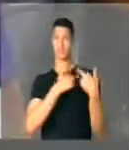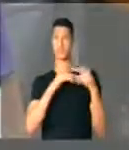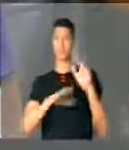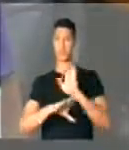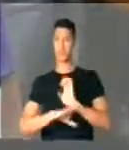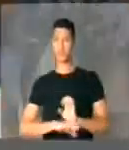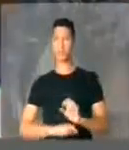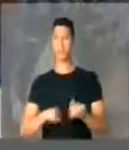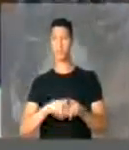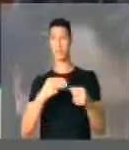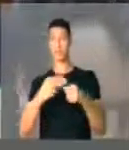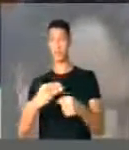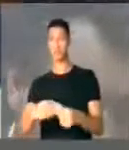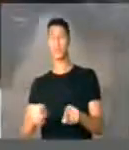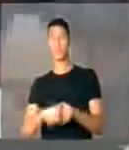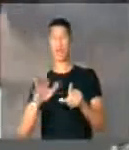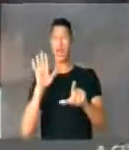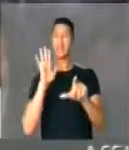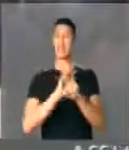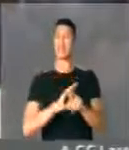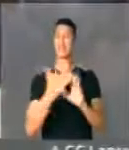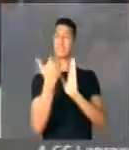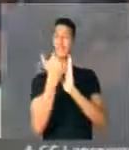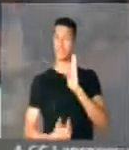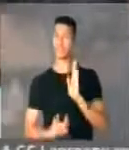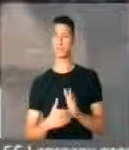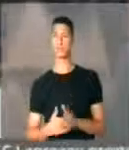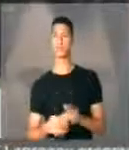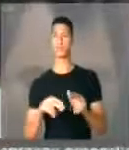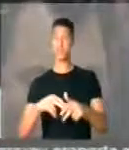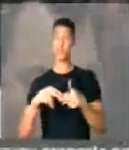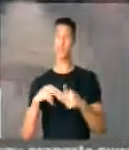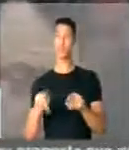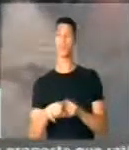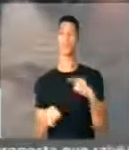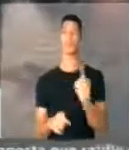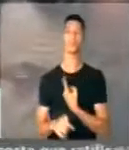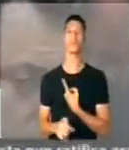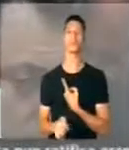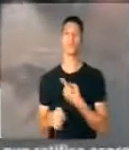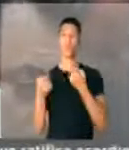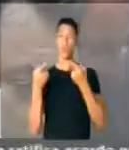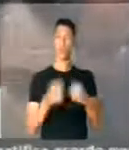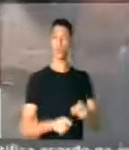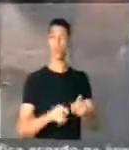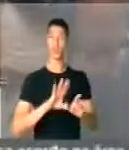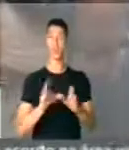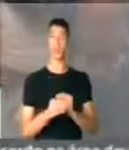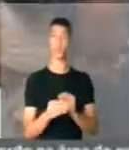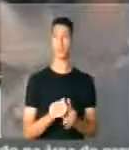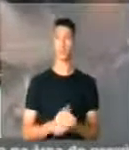dos estados e dos municípios que essa lei suprime. E é por isso, inclusive, que nós somos contra essa emenda.